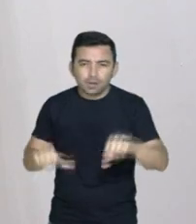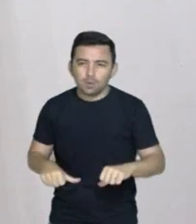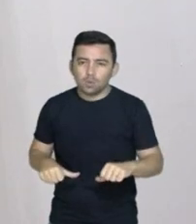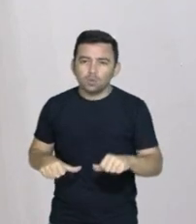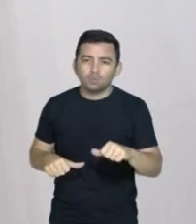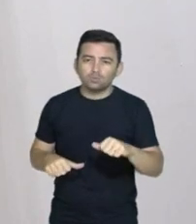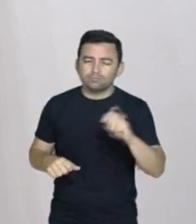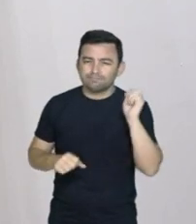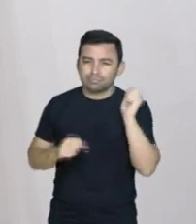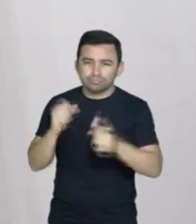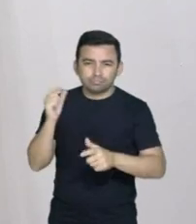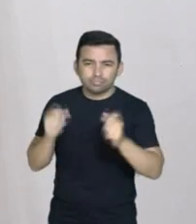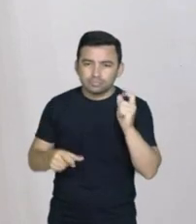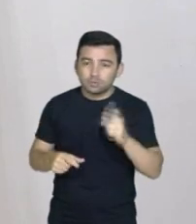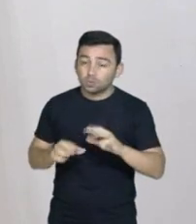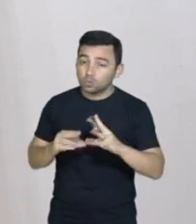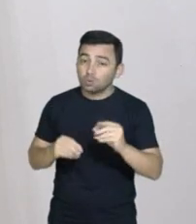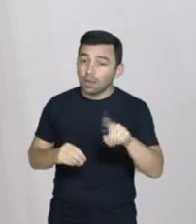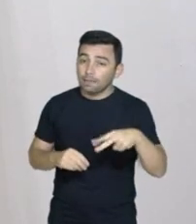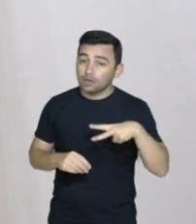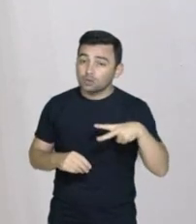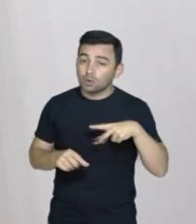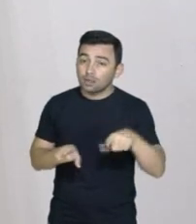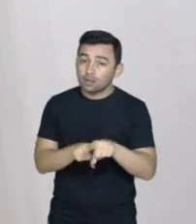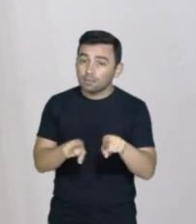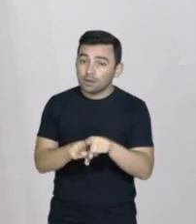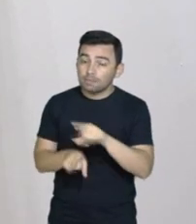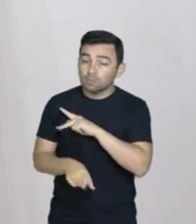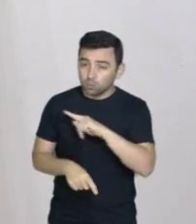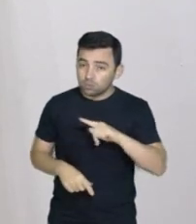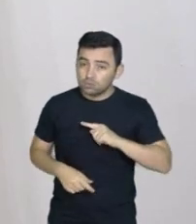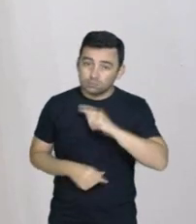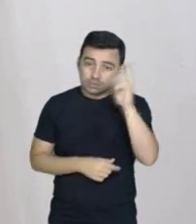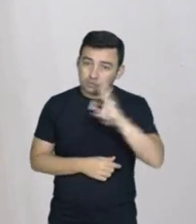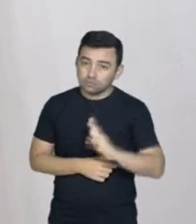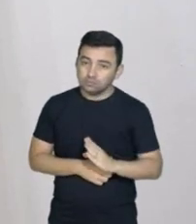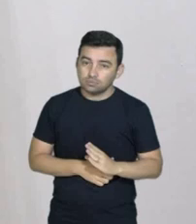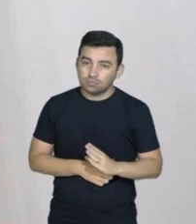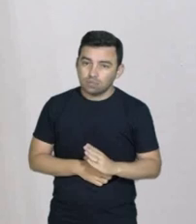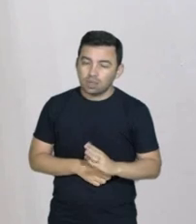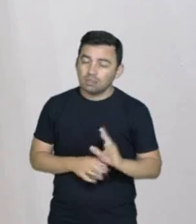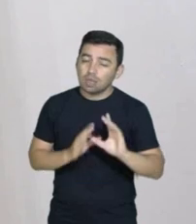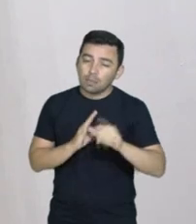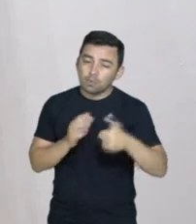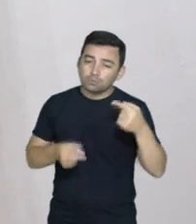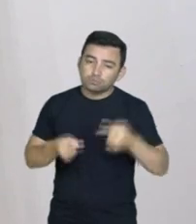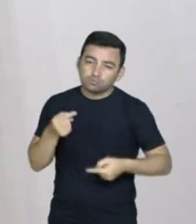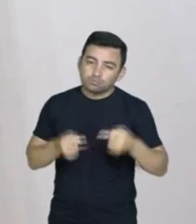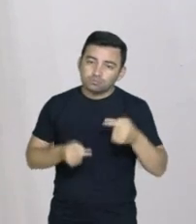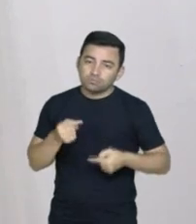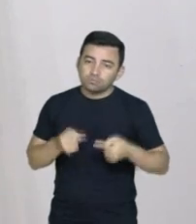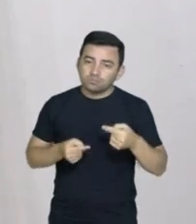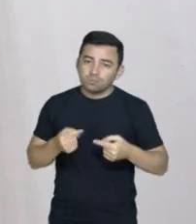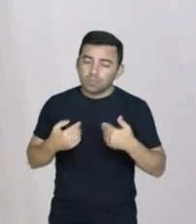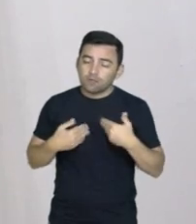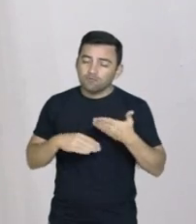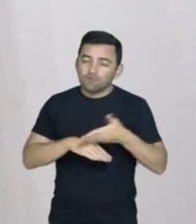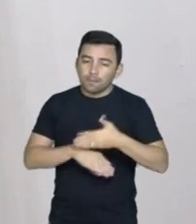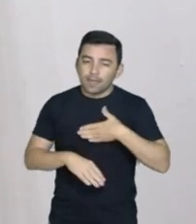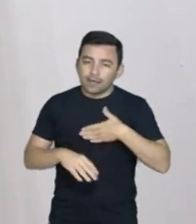aquilo que é particular e aquilo que é público no Brasil após essa discussão que foi feita foi o meu